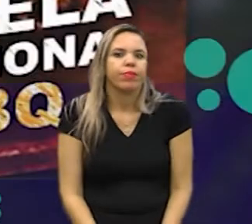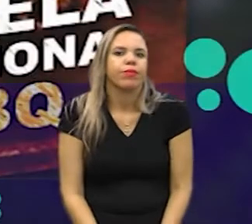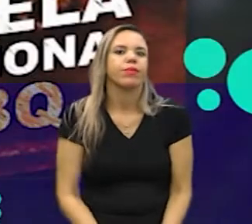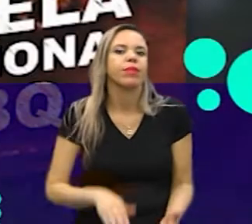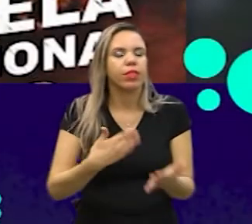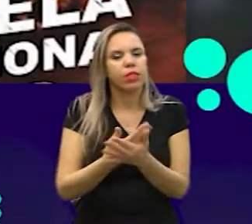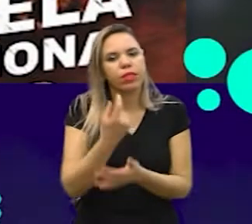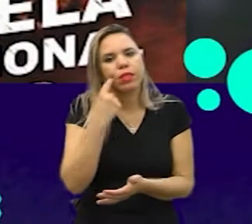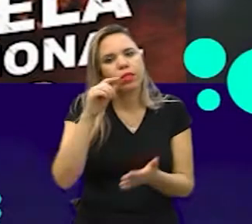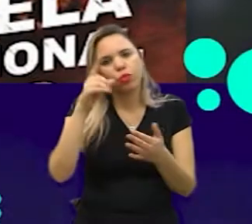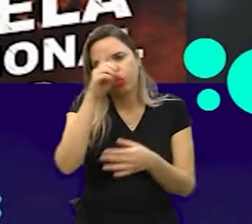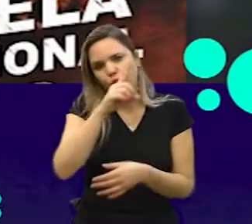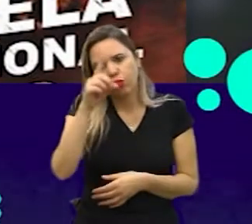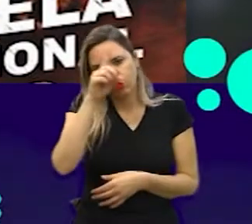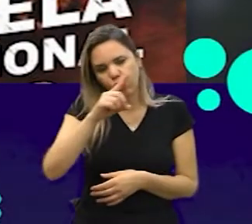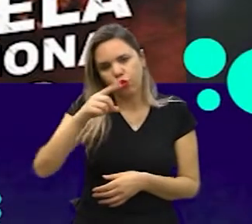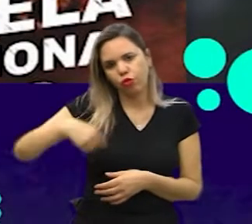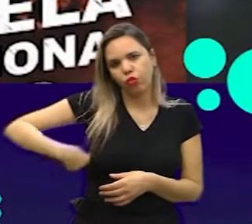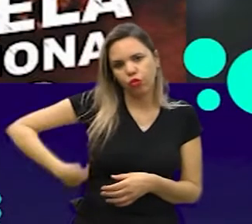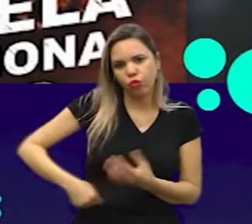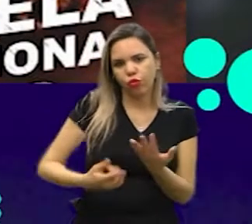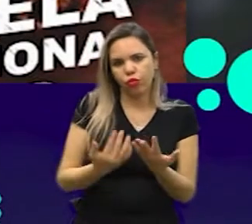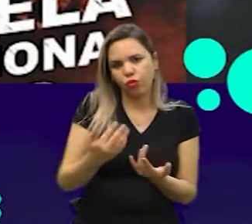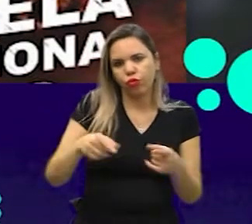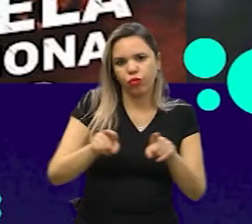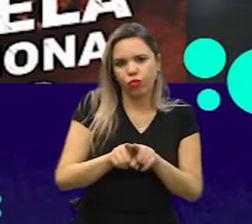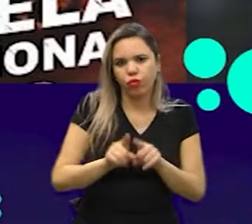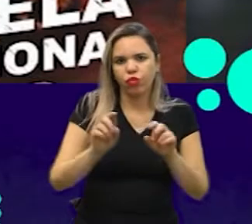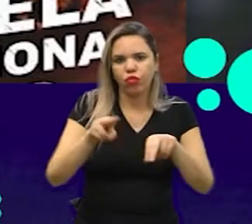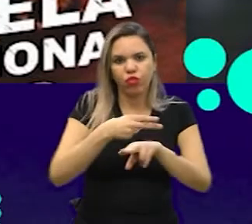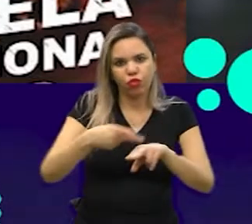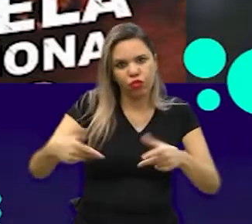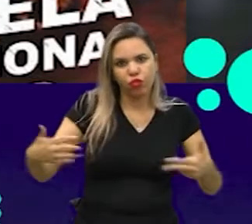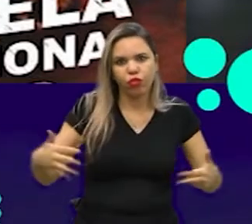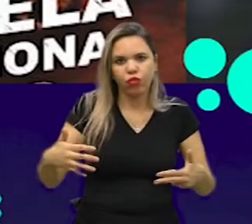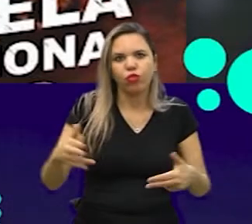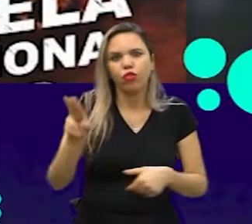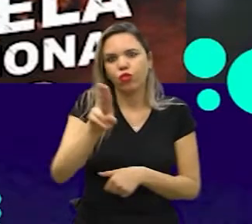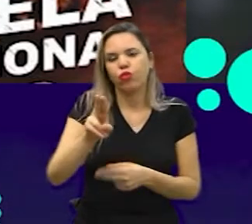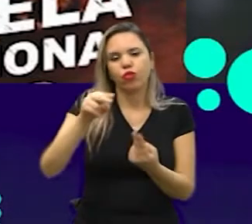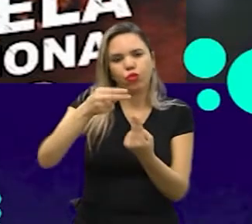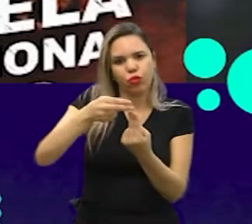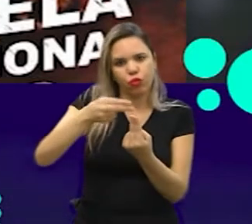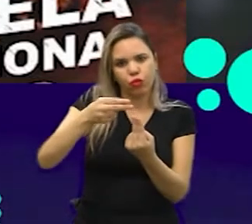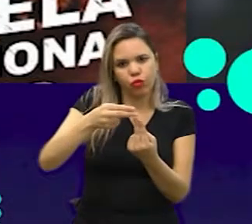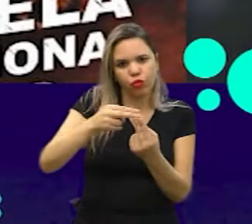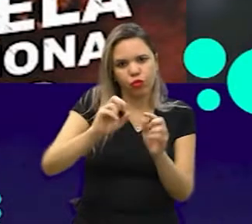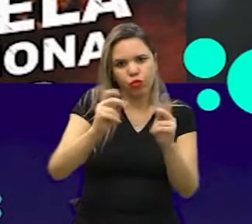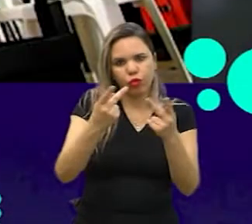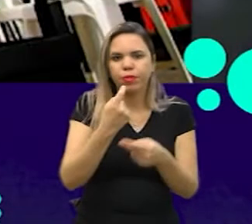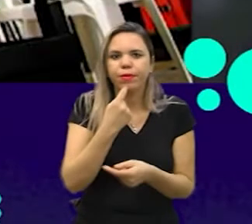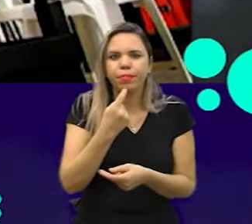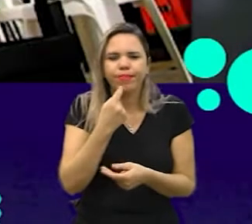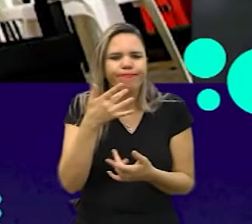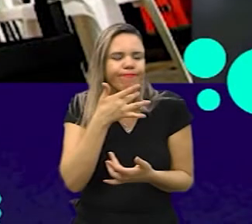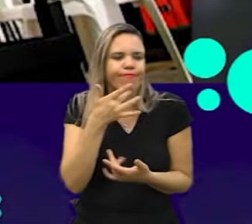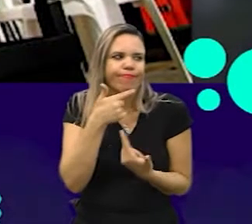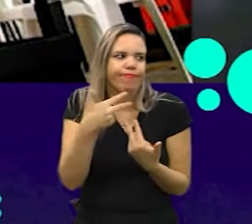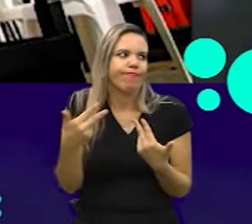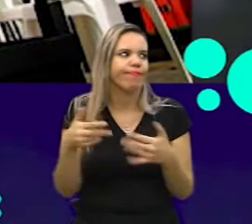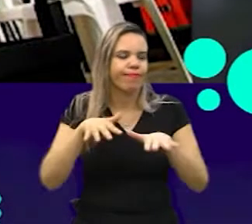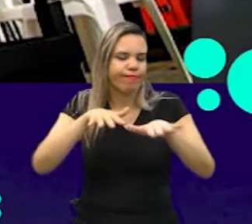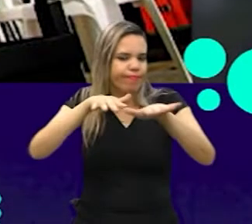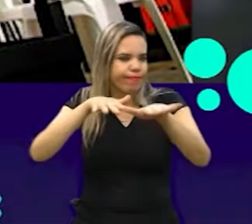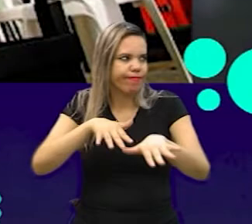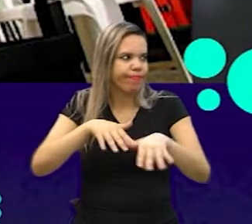99333-6911. De sexta a domingo vai ter costelada e festival de chocolate no Unimart Shopping Campinas. Muitas